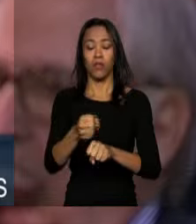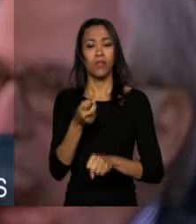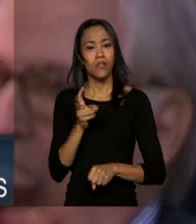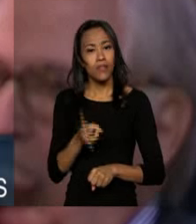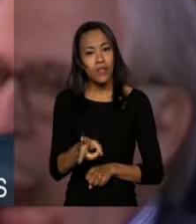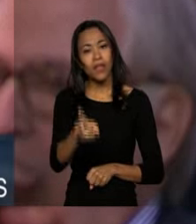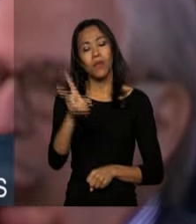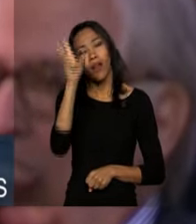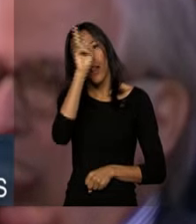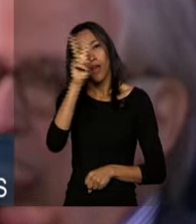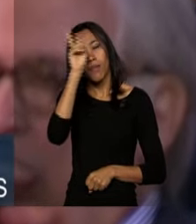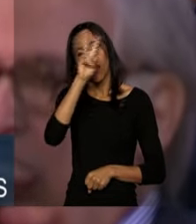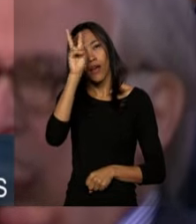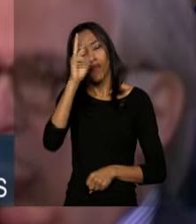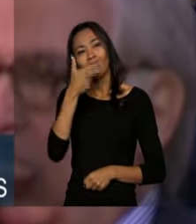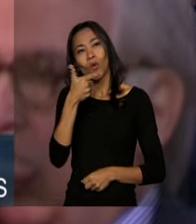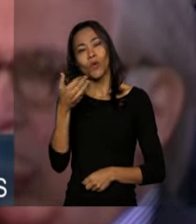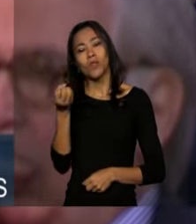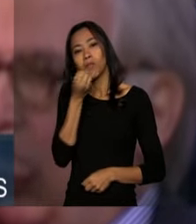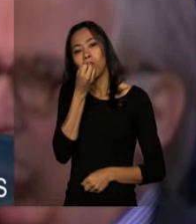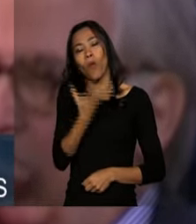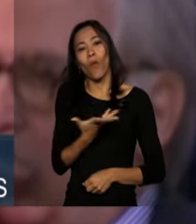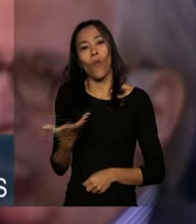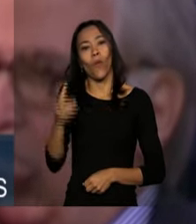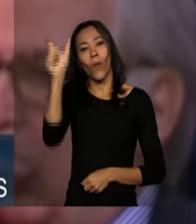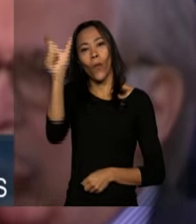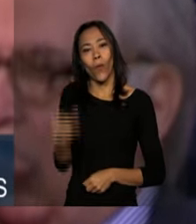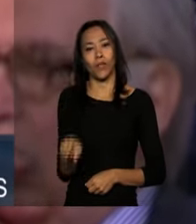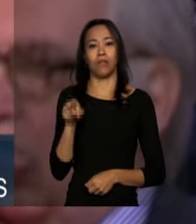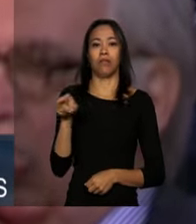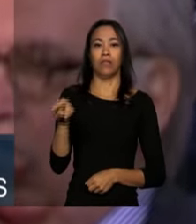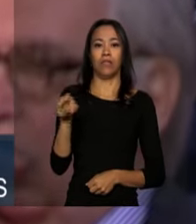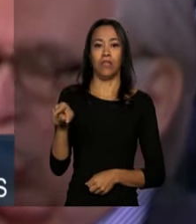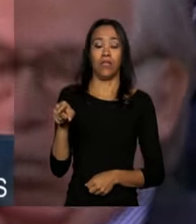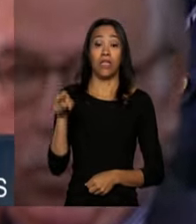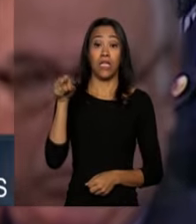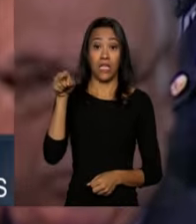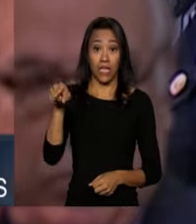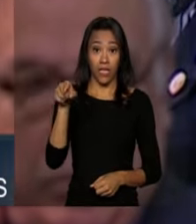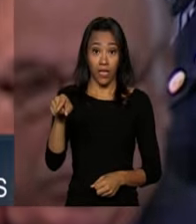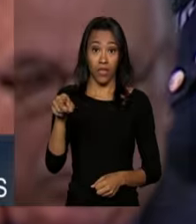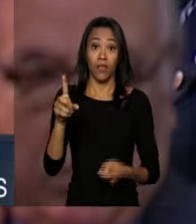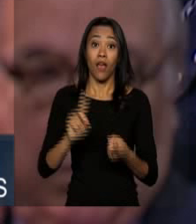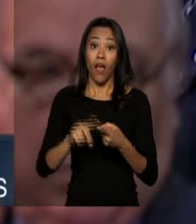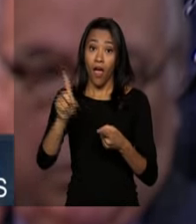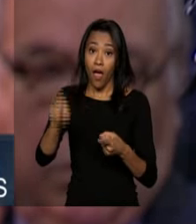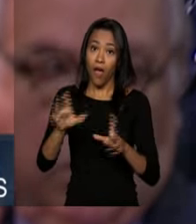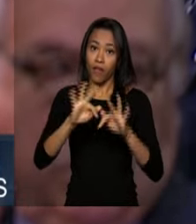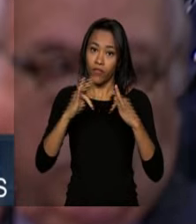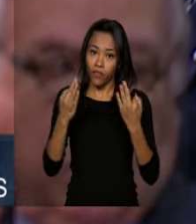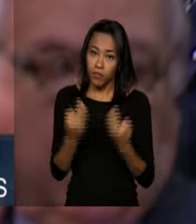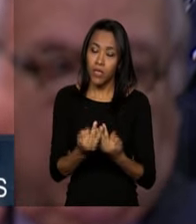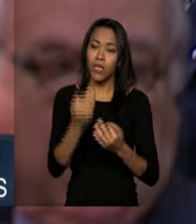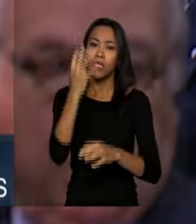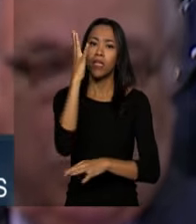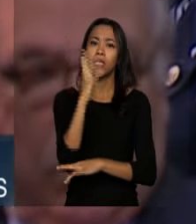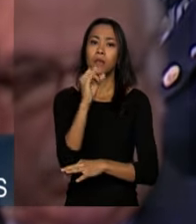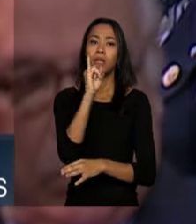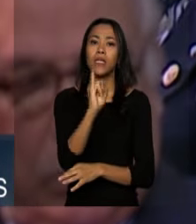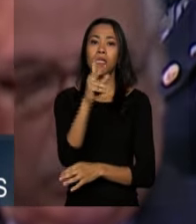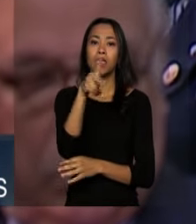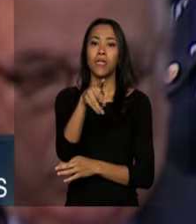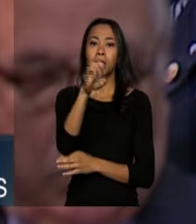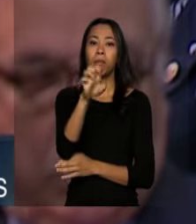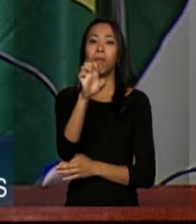uma doce lembrança saber que suas cinzas estão sob o ipê rosa que a família plantou em uma colina